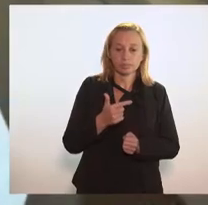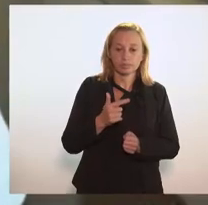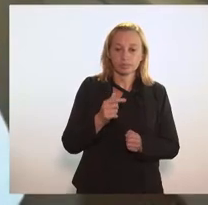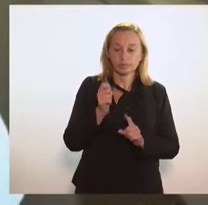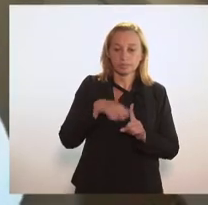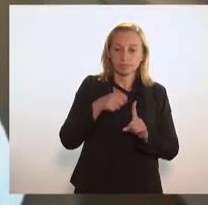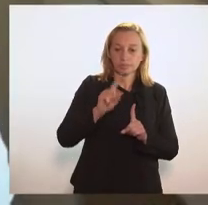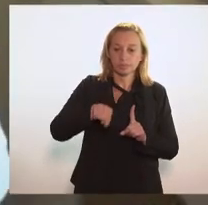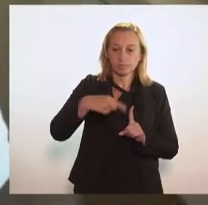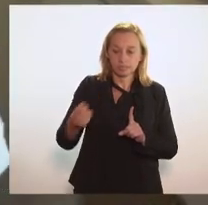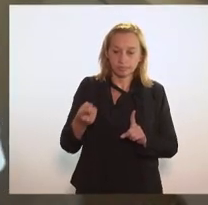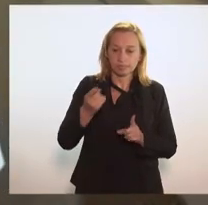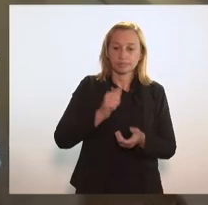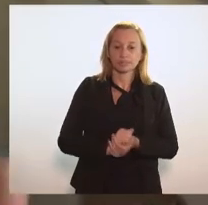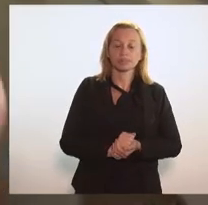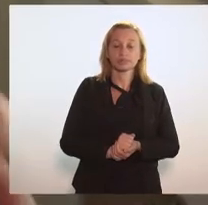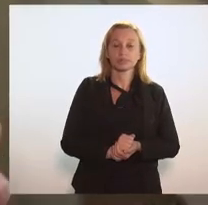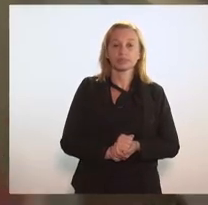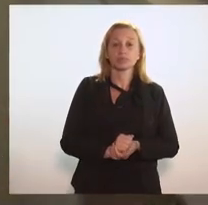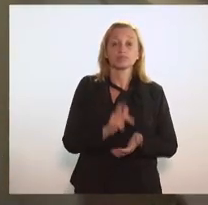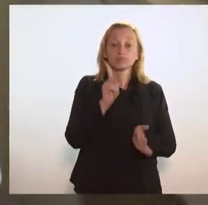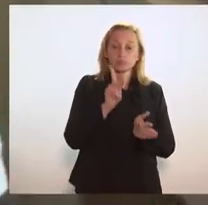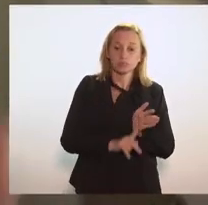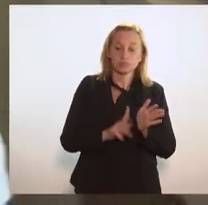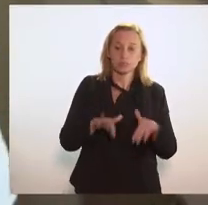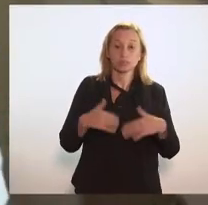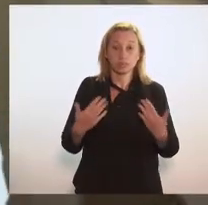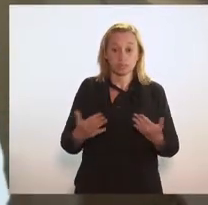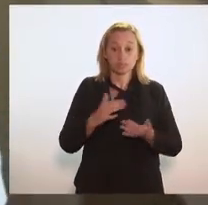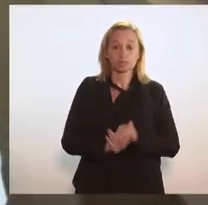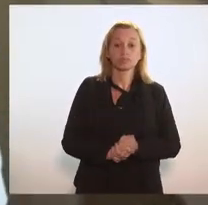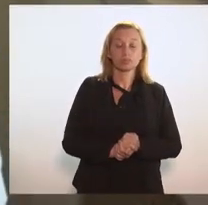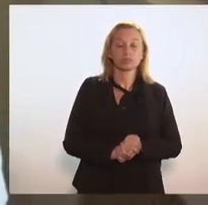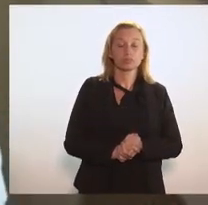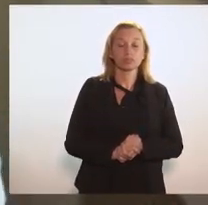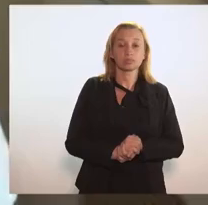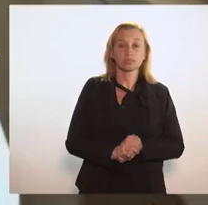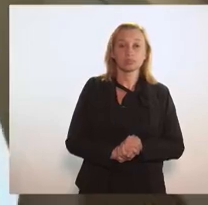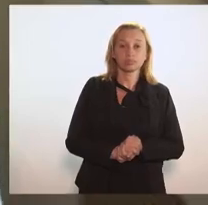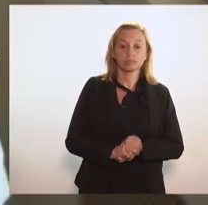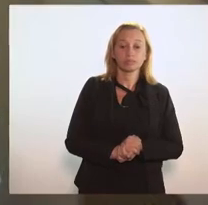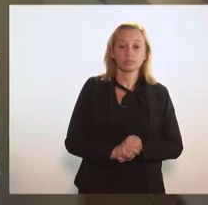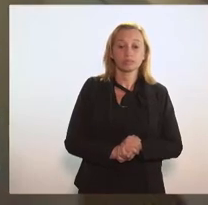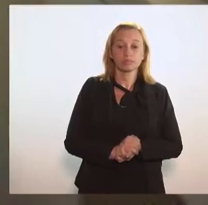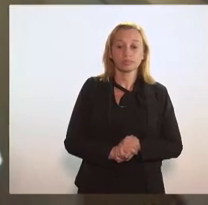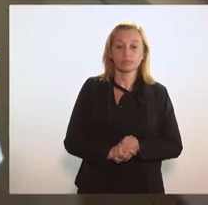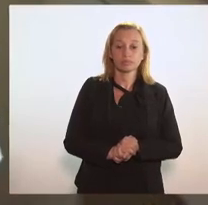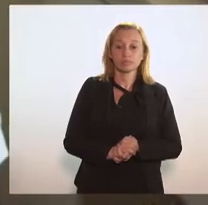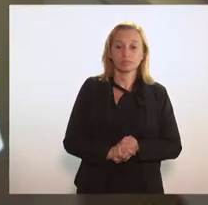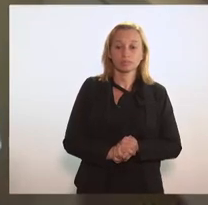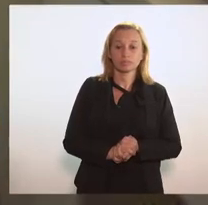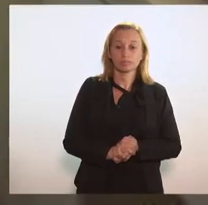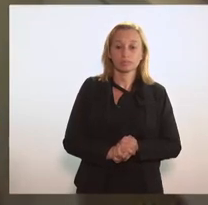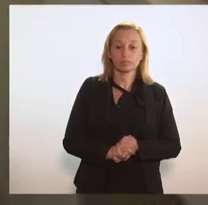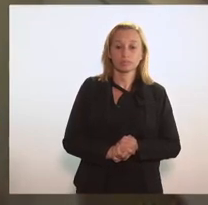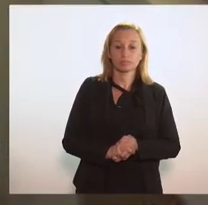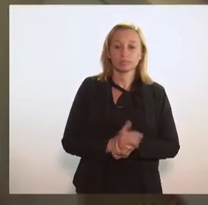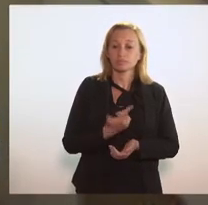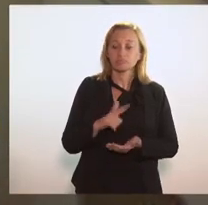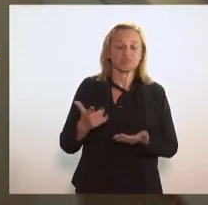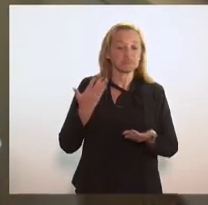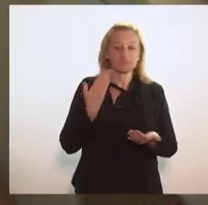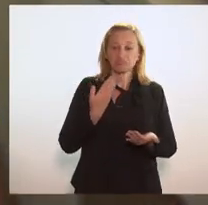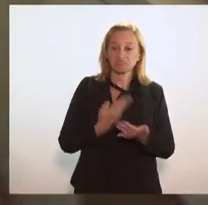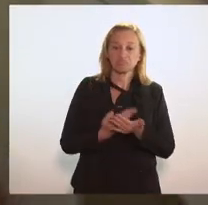depois quando não é essa era tão projeto Além disso Além disso não tem nenhum